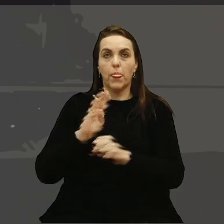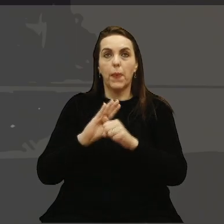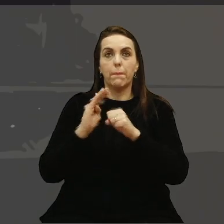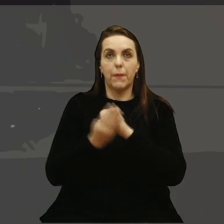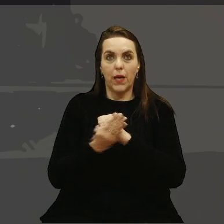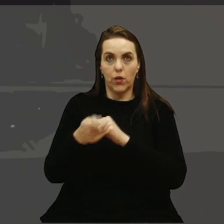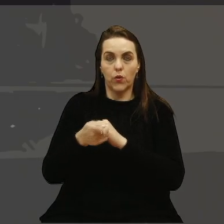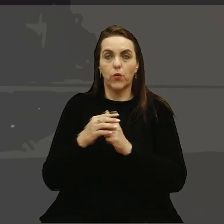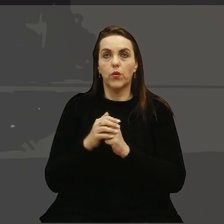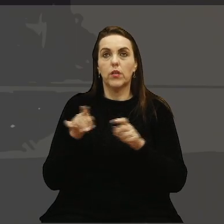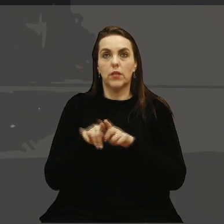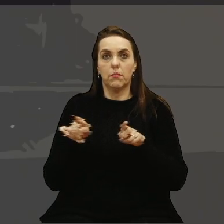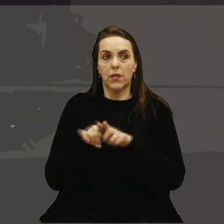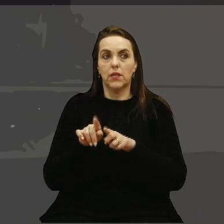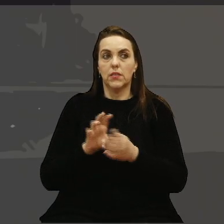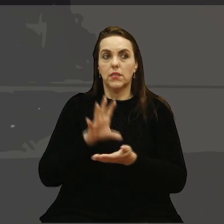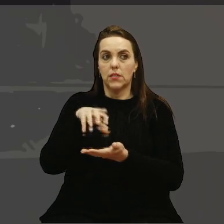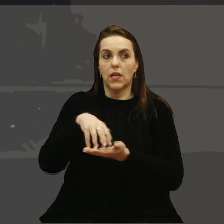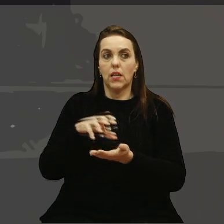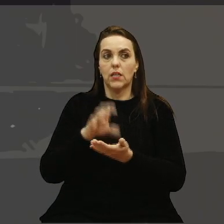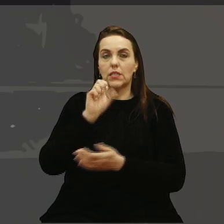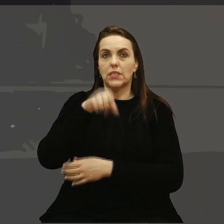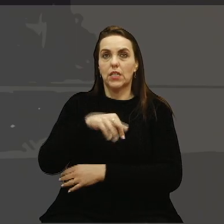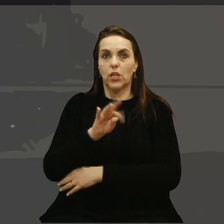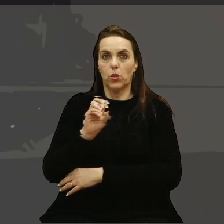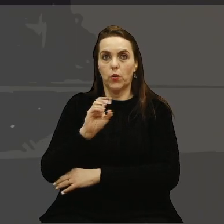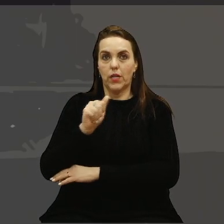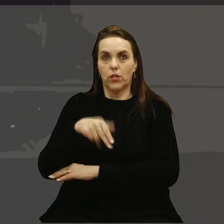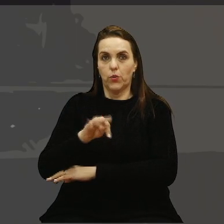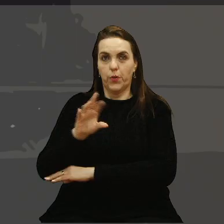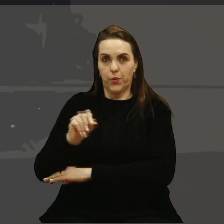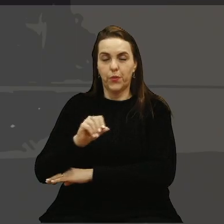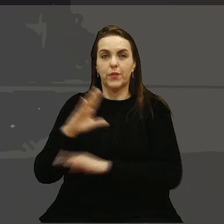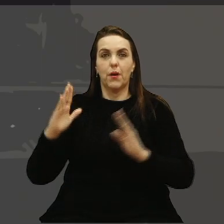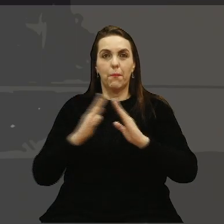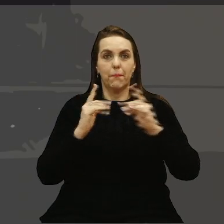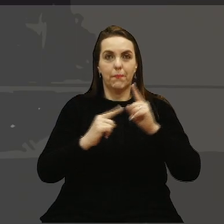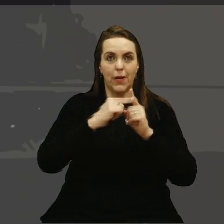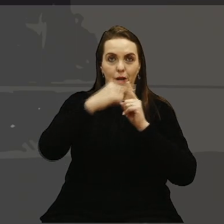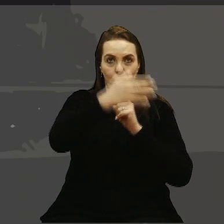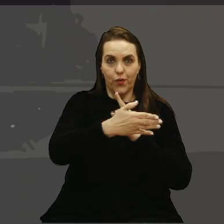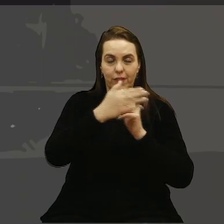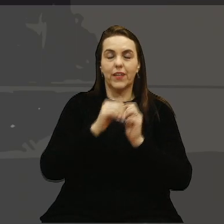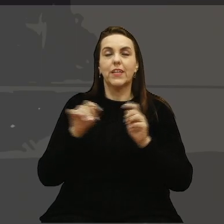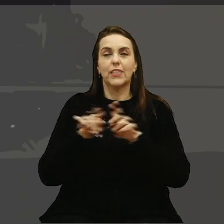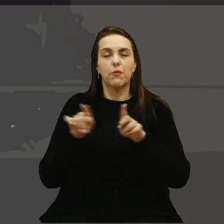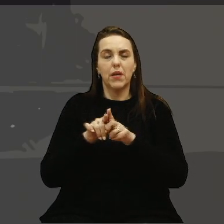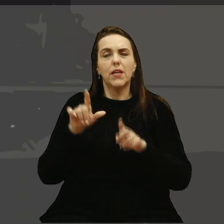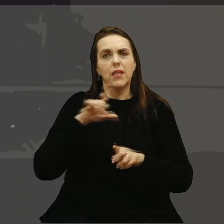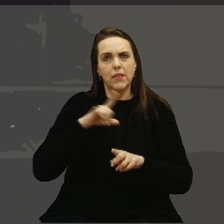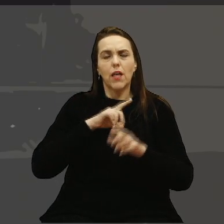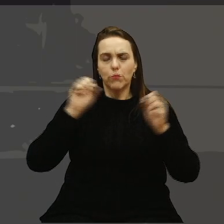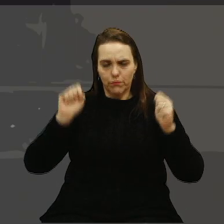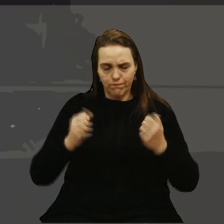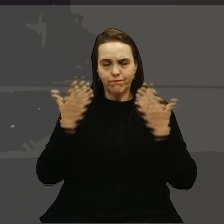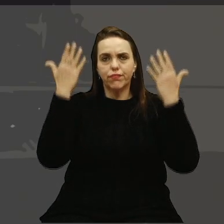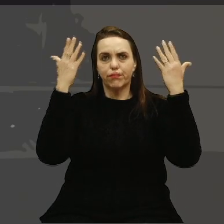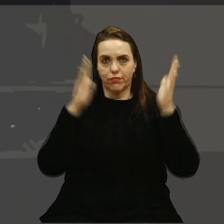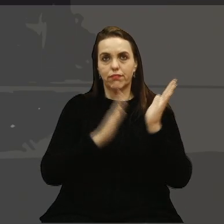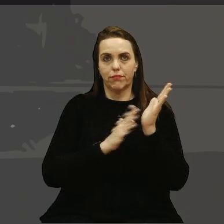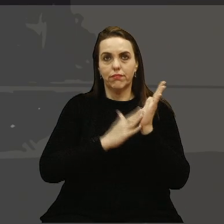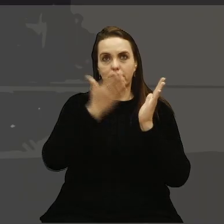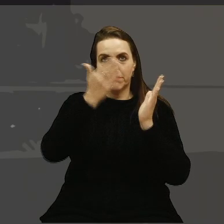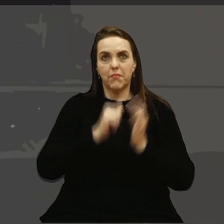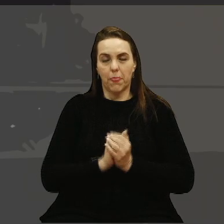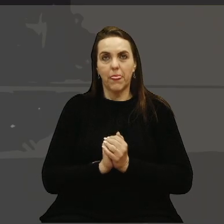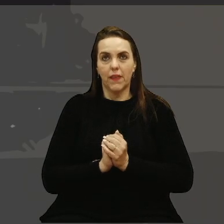né, ali junto ao Salão Santo Antônio, lá daquela paróquia. Então, temos que enaltecer. Puder exibir mais